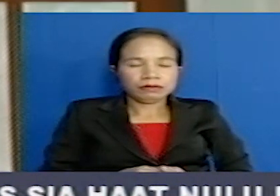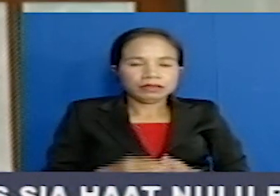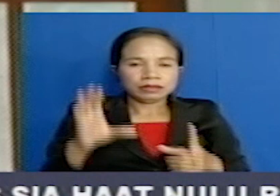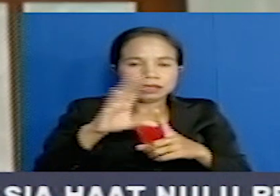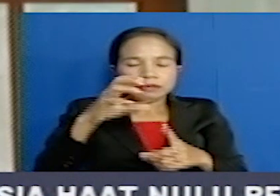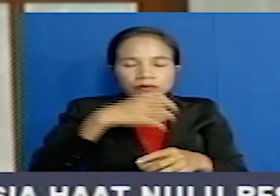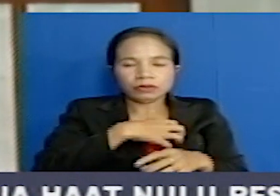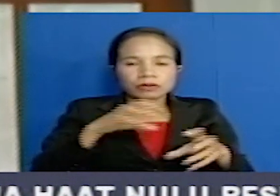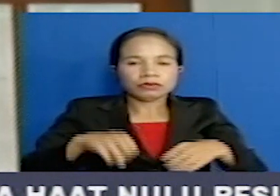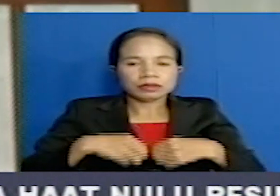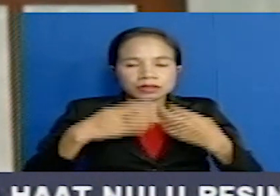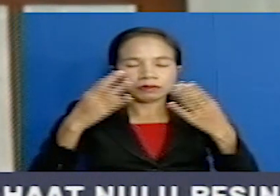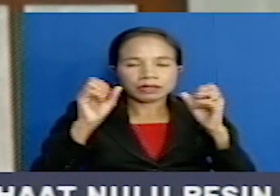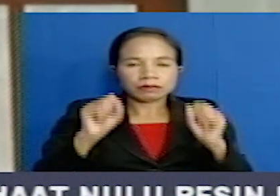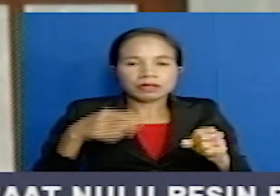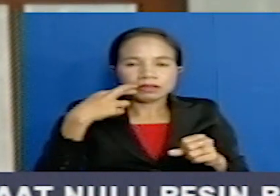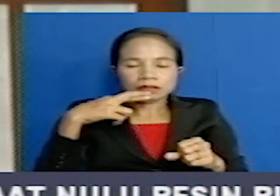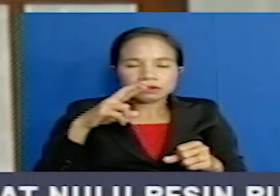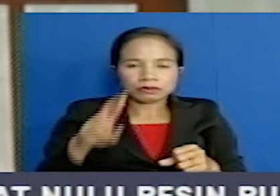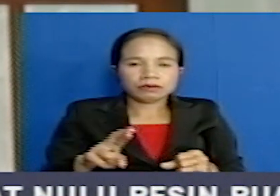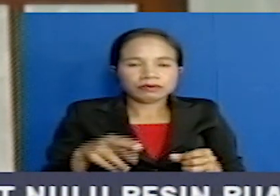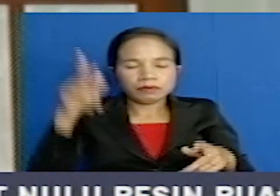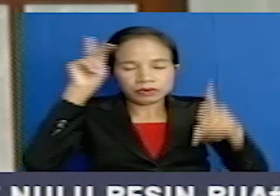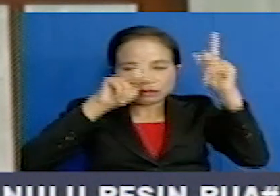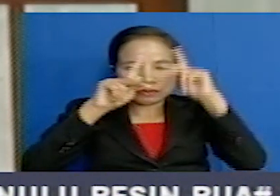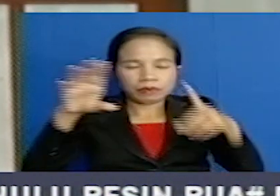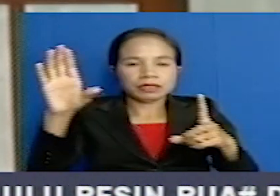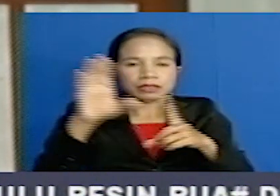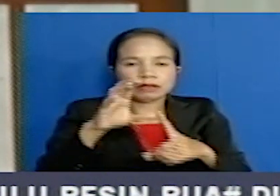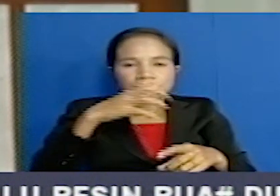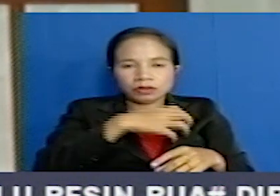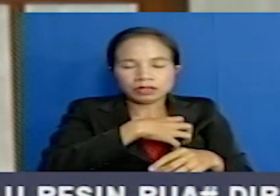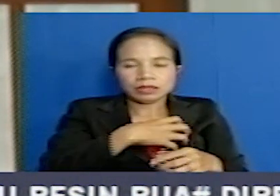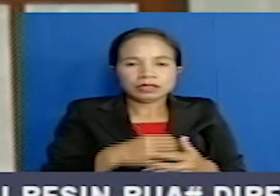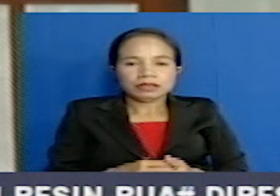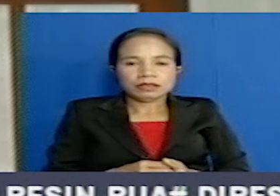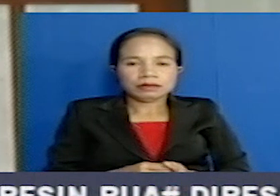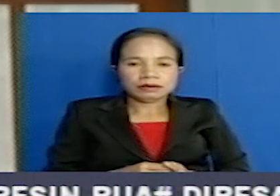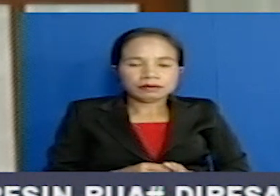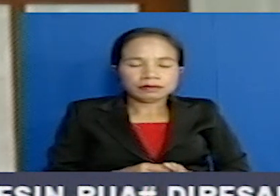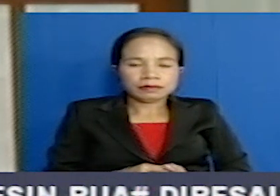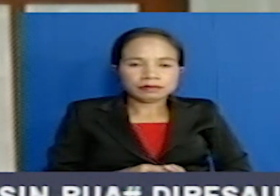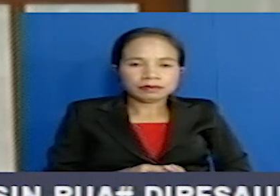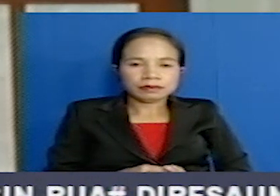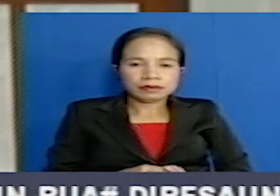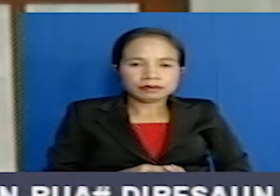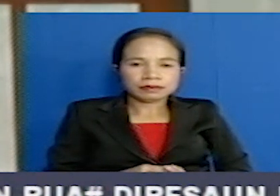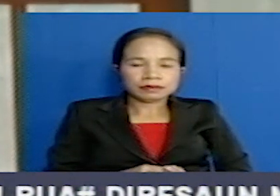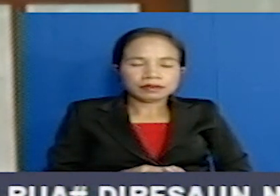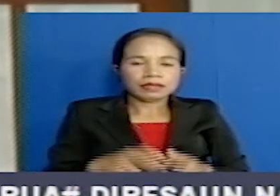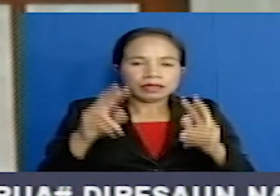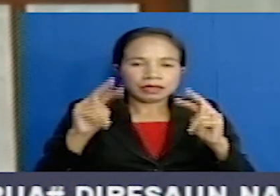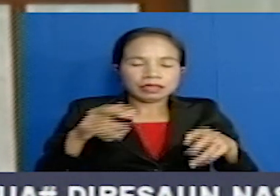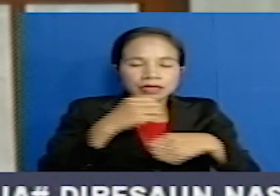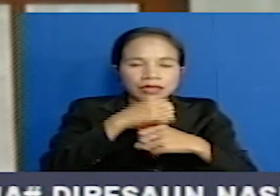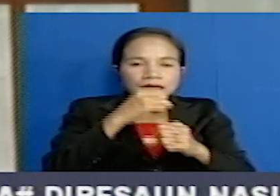também soluciona o problema da né? Então, o comandante município foi, o comandante esquadra foi, mas tem que realizar